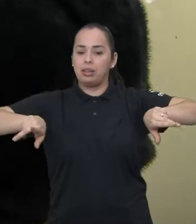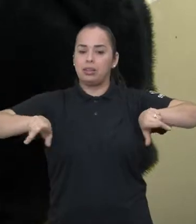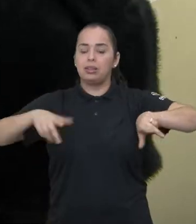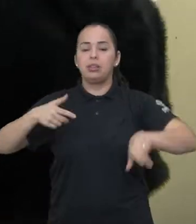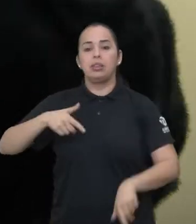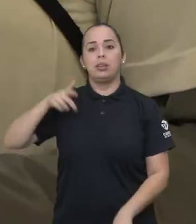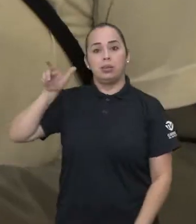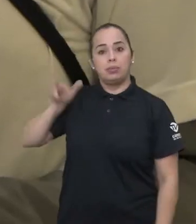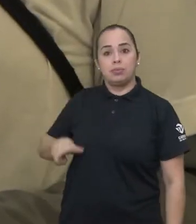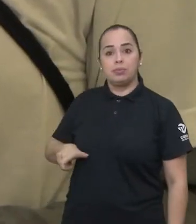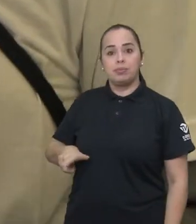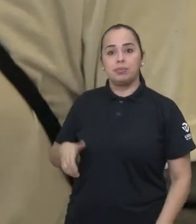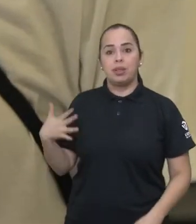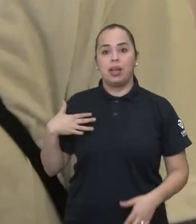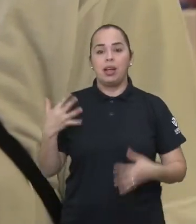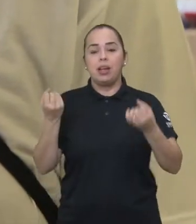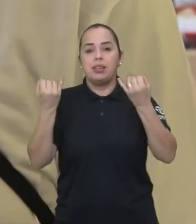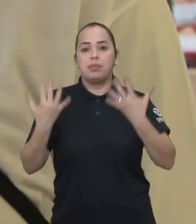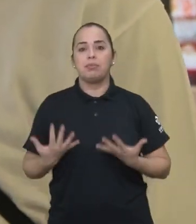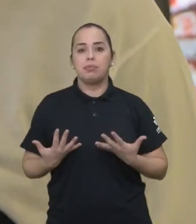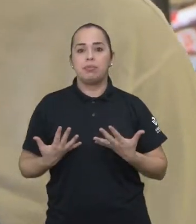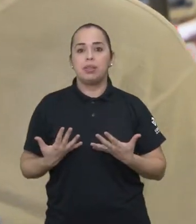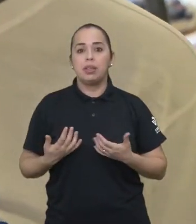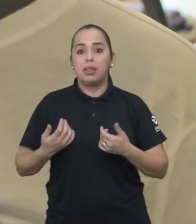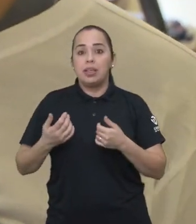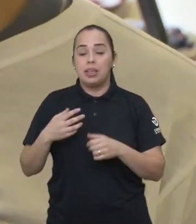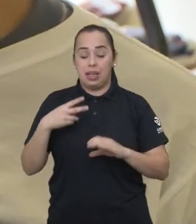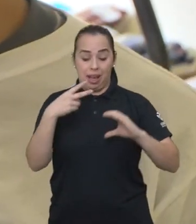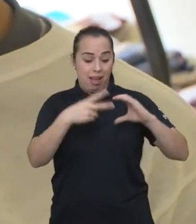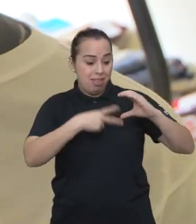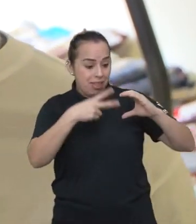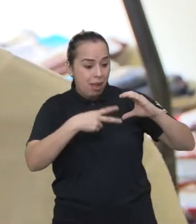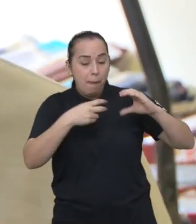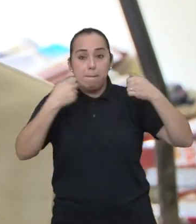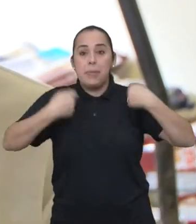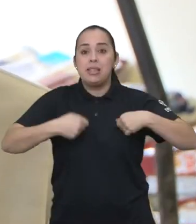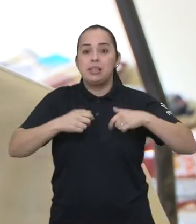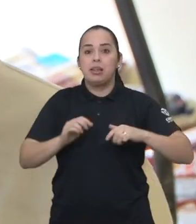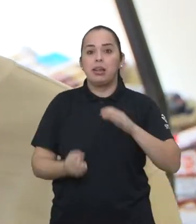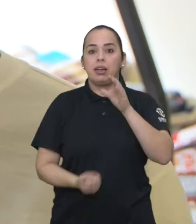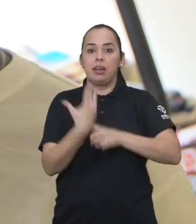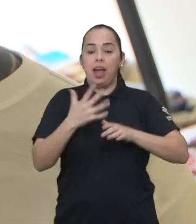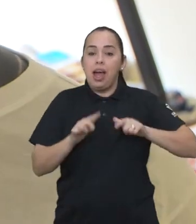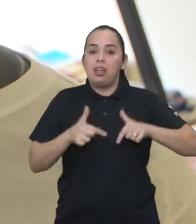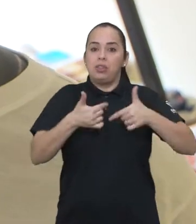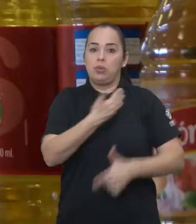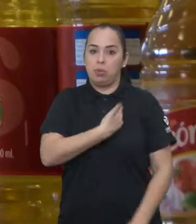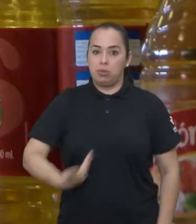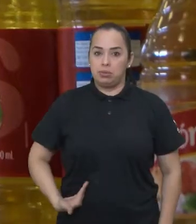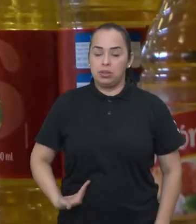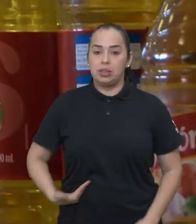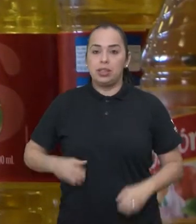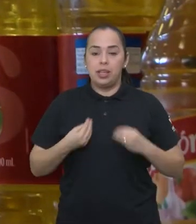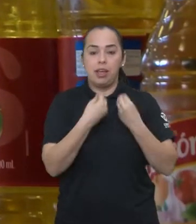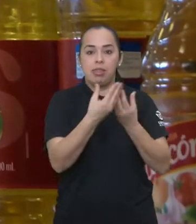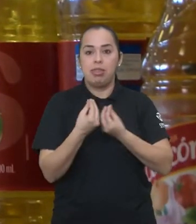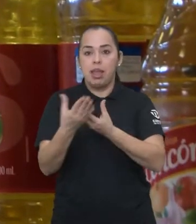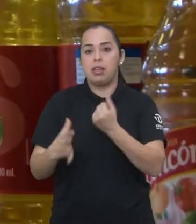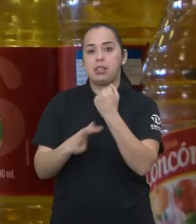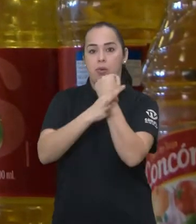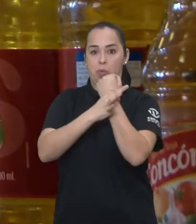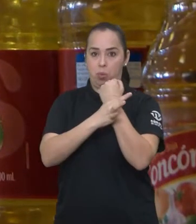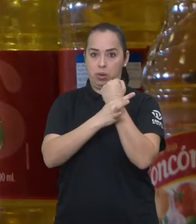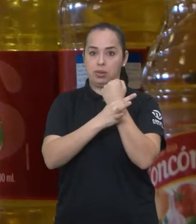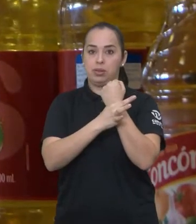diversas famílias o parlamentar ainda destaca a necessidade da câmera pensar políticas públicas que foquem na